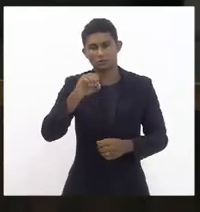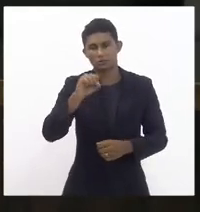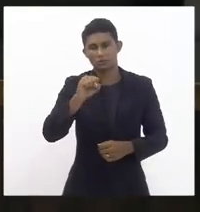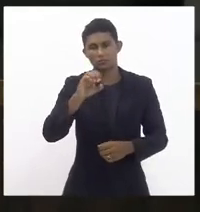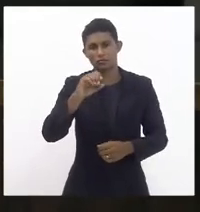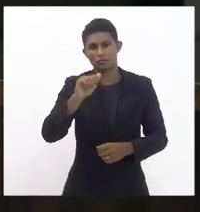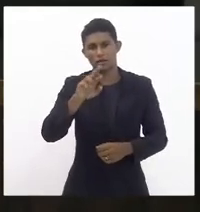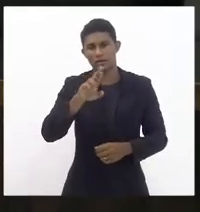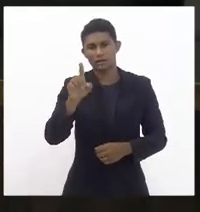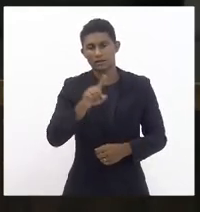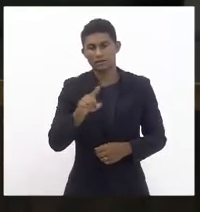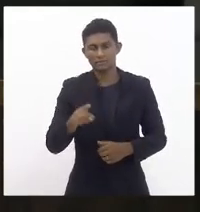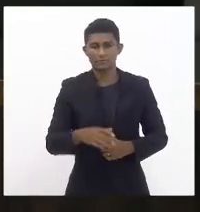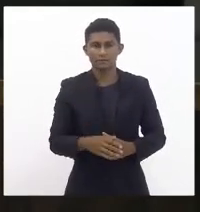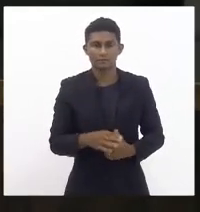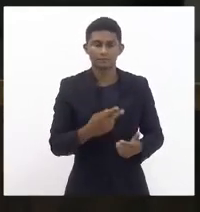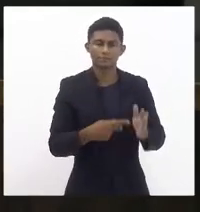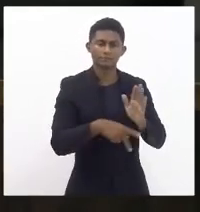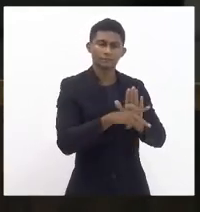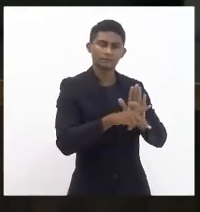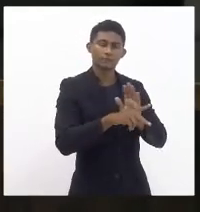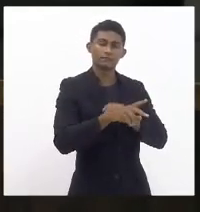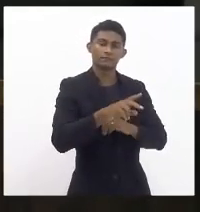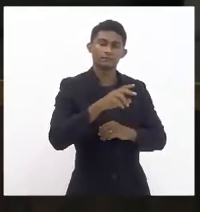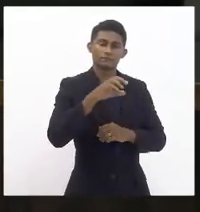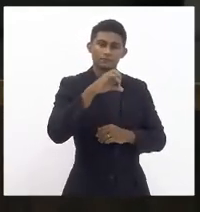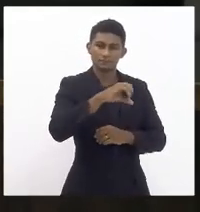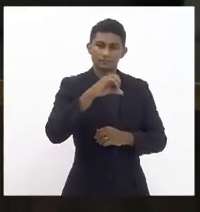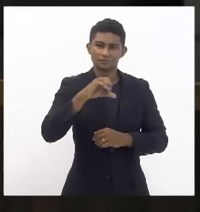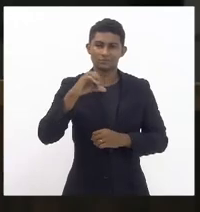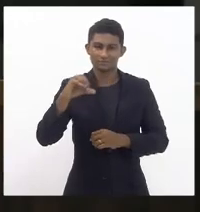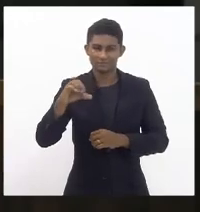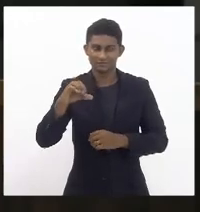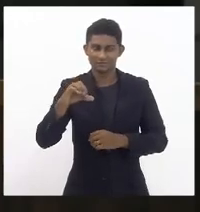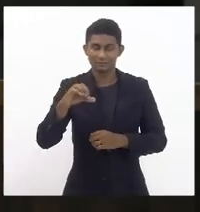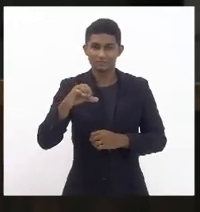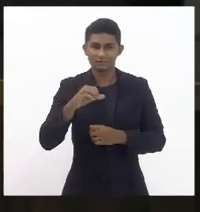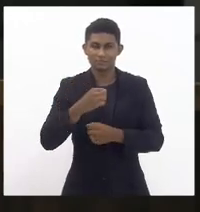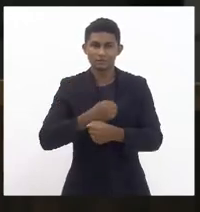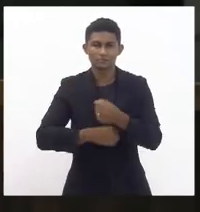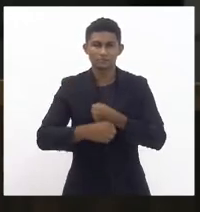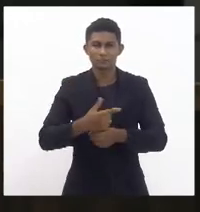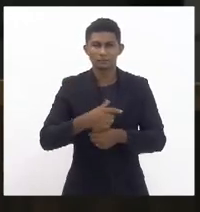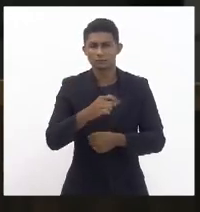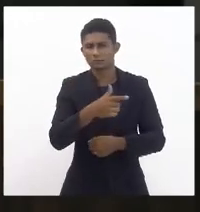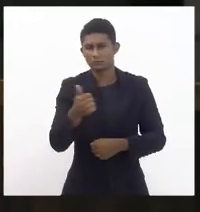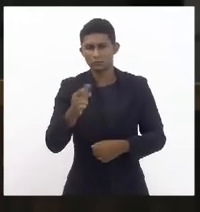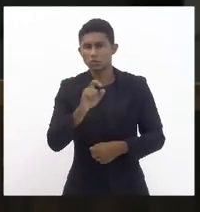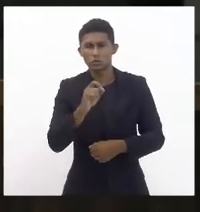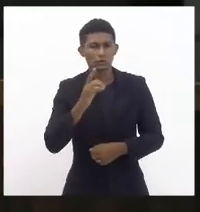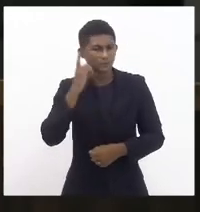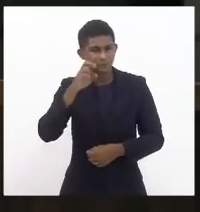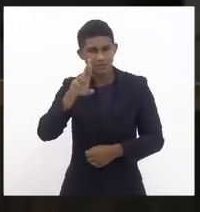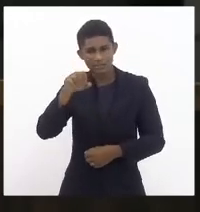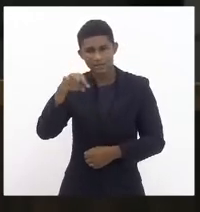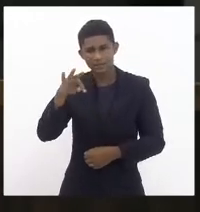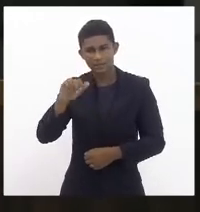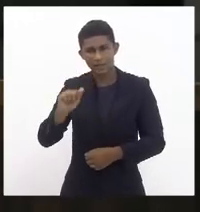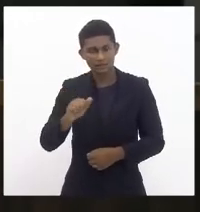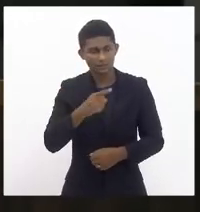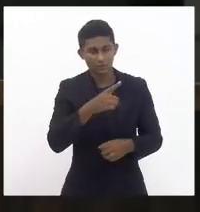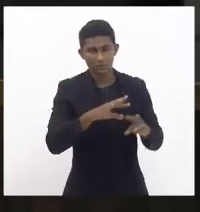Deputado Márcio projeto de resolução 996 de 22 Deputado Renato concede o prêmio Mariele a ONG rede